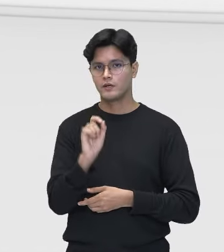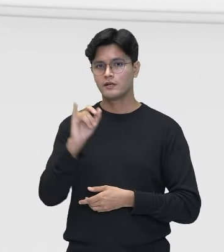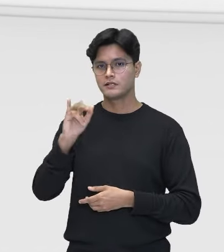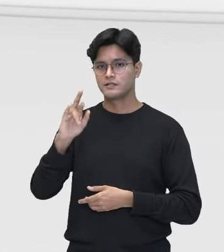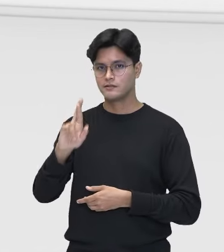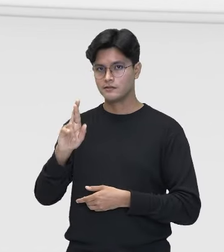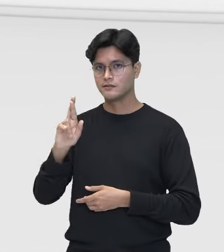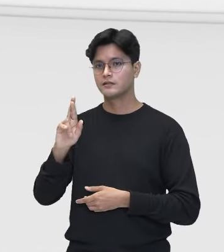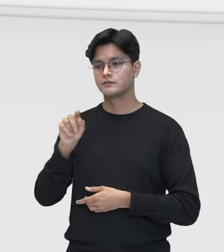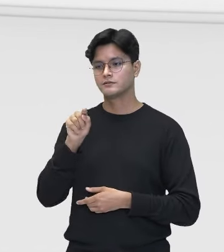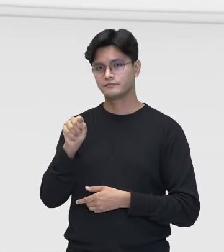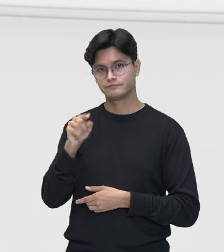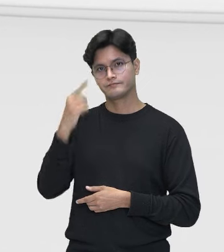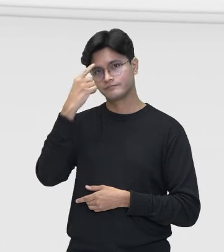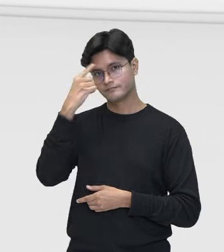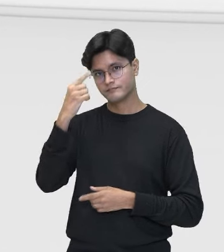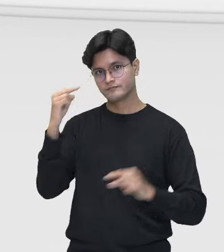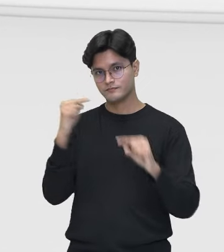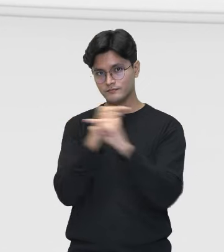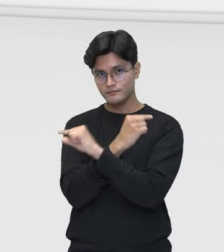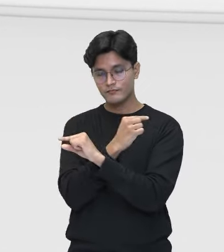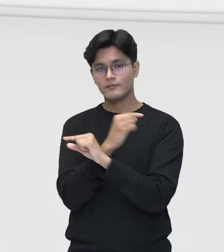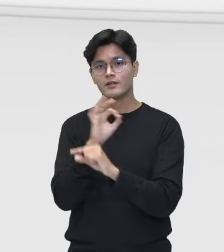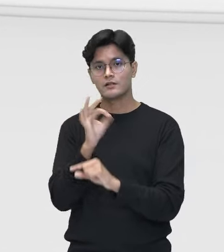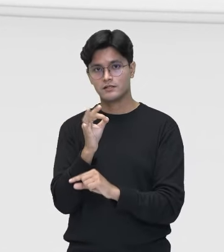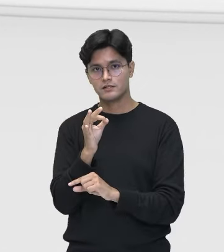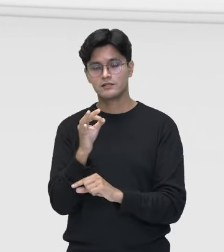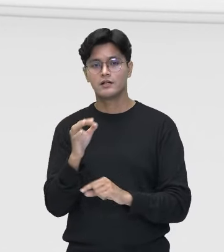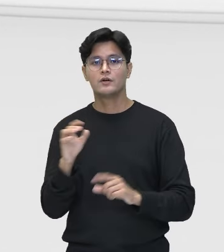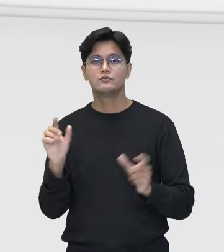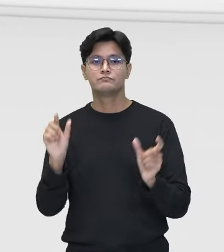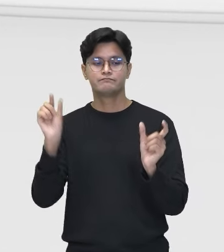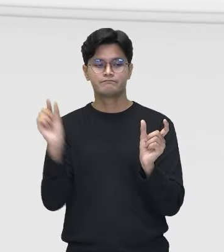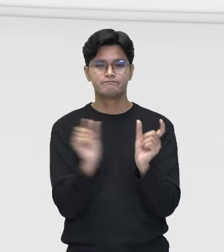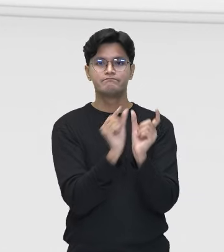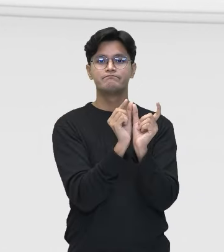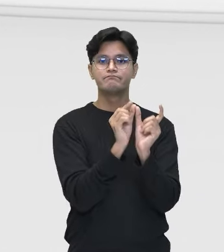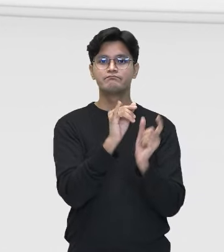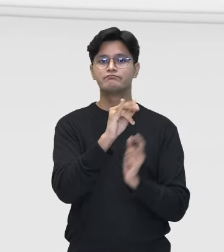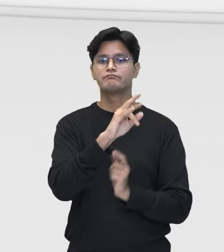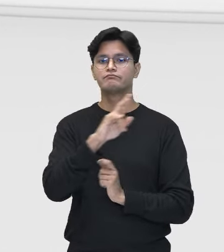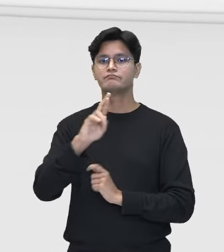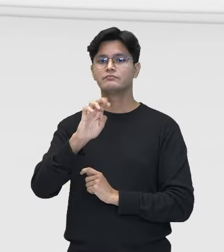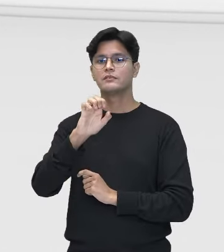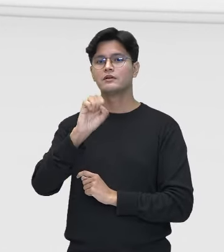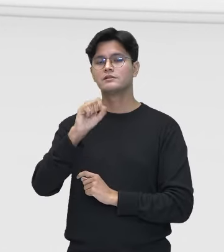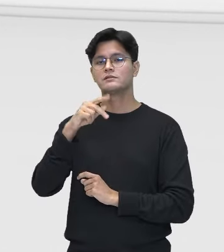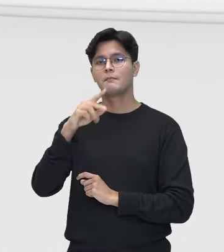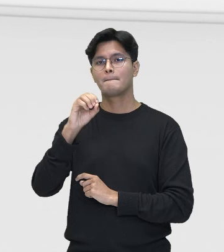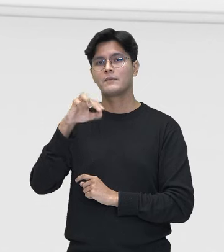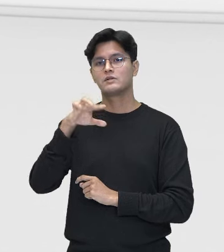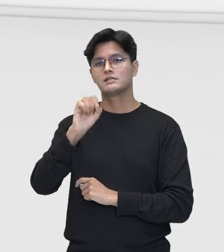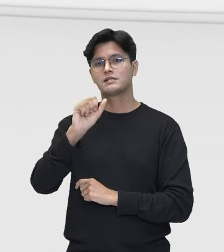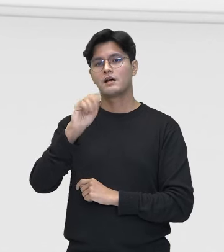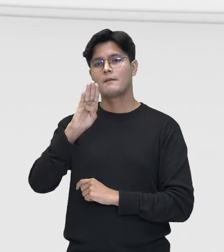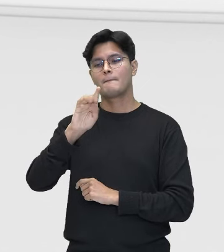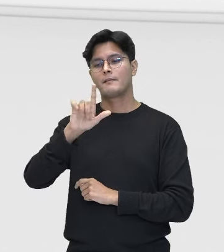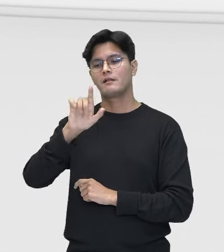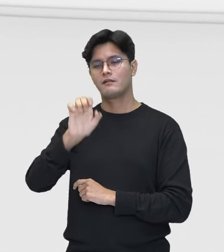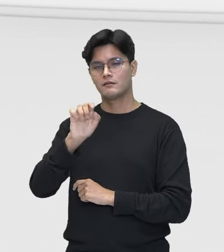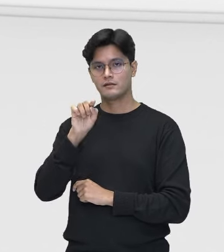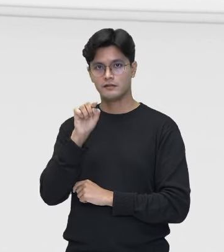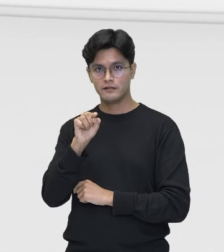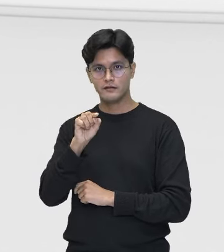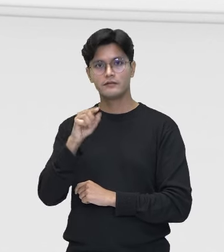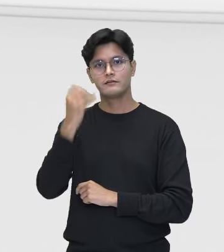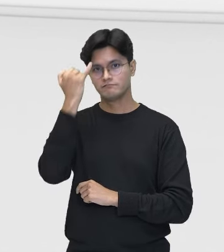negação ou oposição. Irresponsible, irresponsável, né? Já dá a ideia ao contrário, da oposição. Olha só